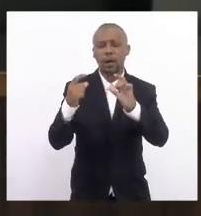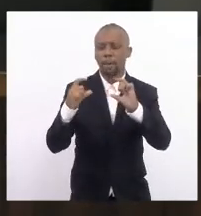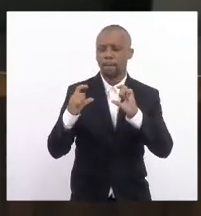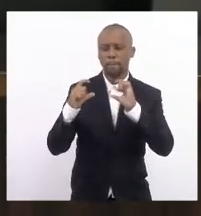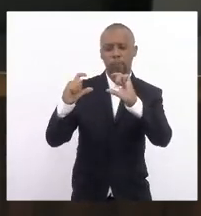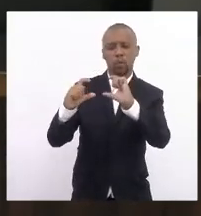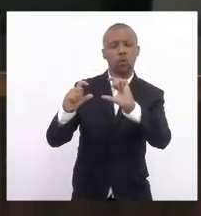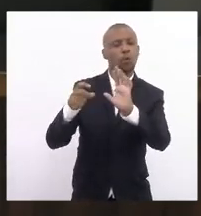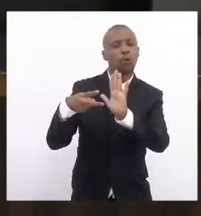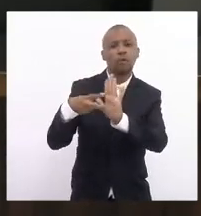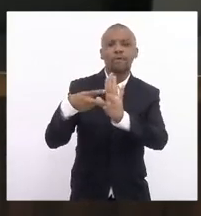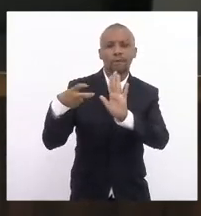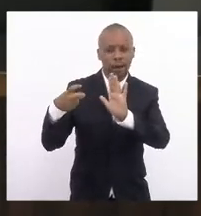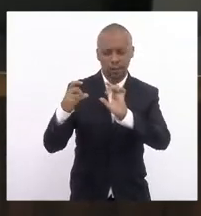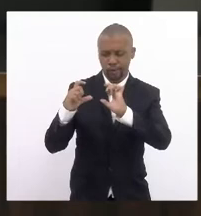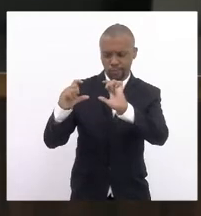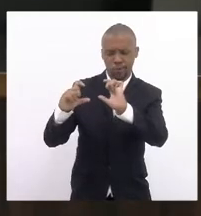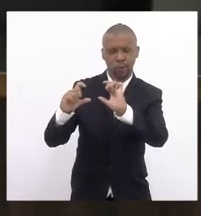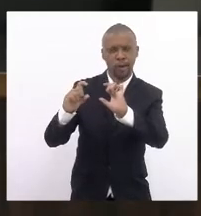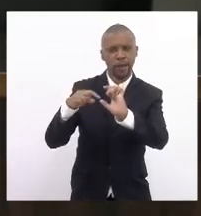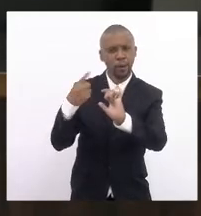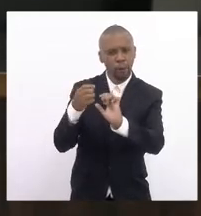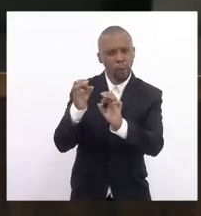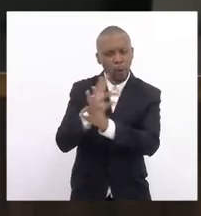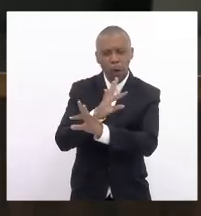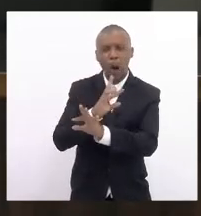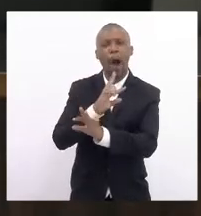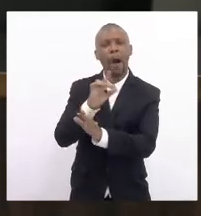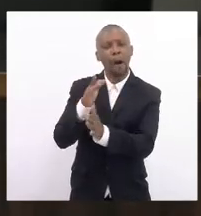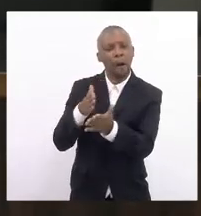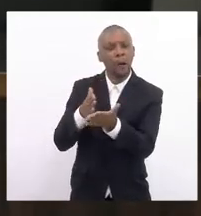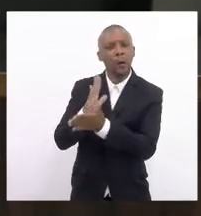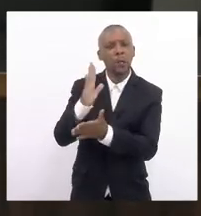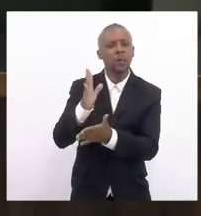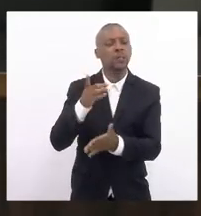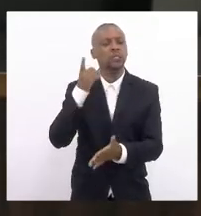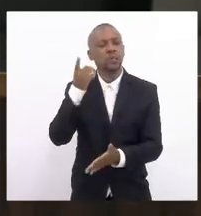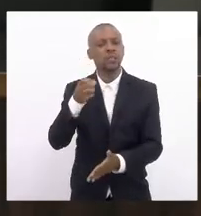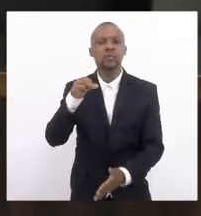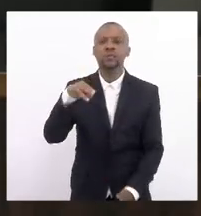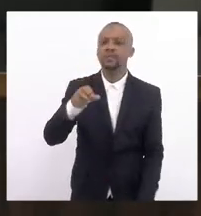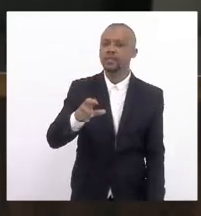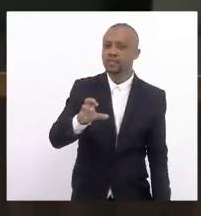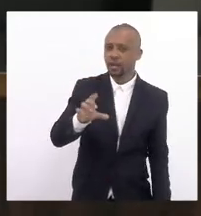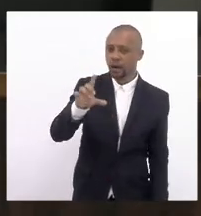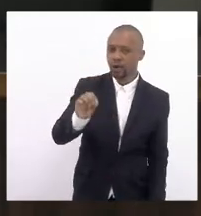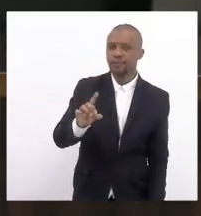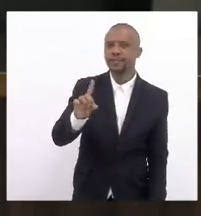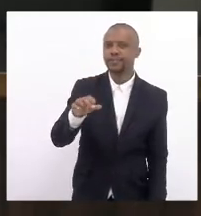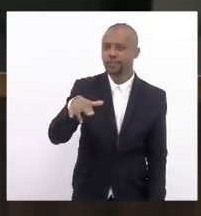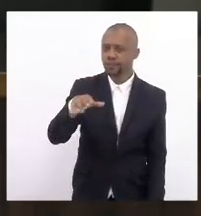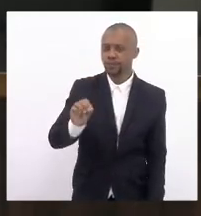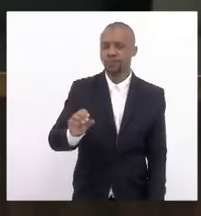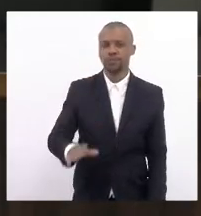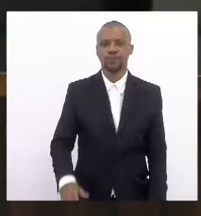o veto e vamos aprovar, ok? Deputado Marcelo Dino.